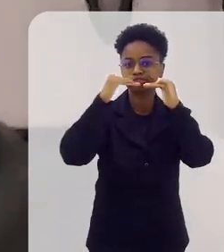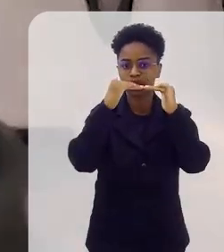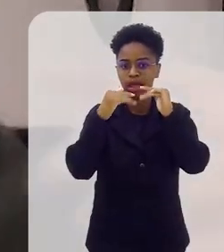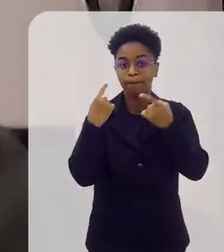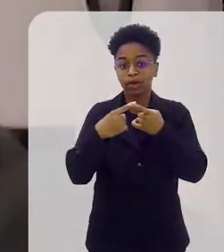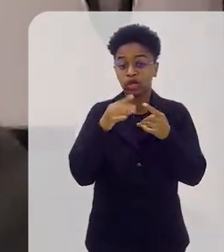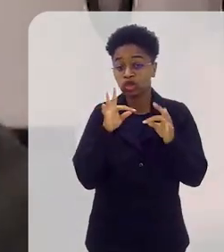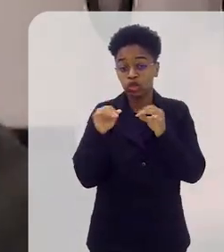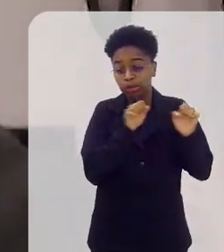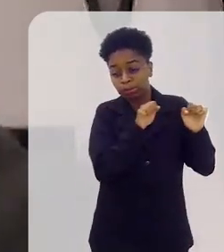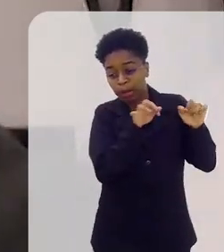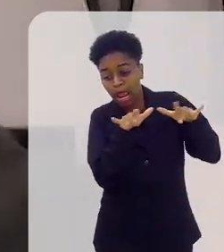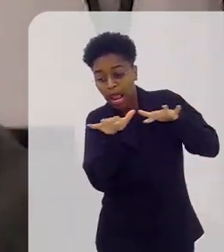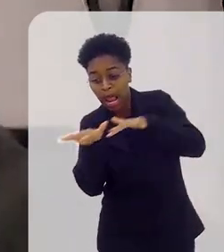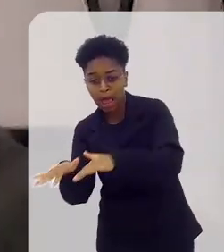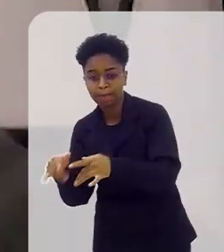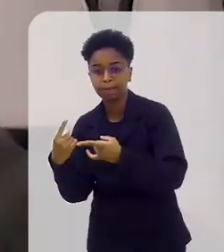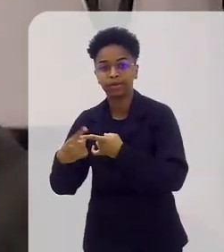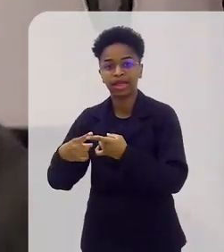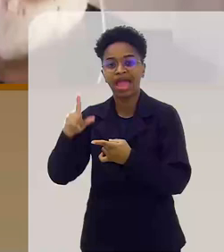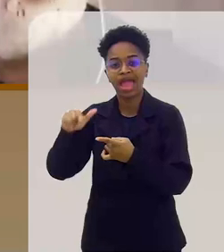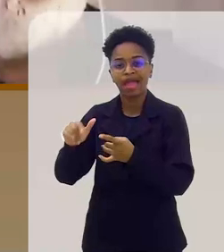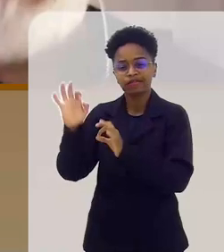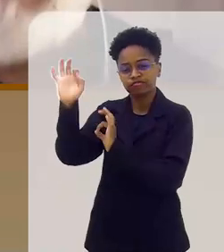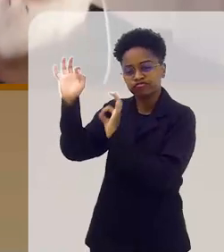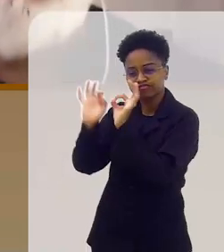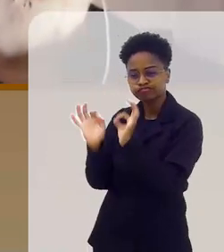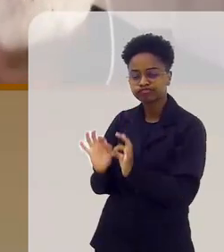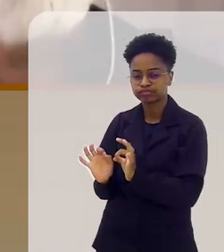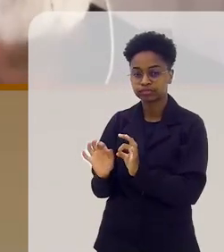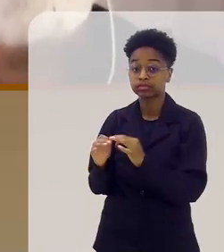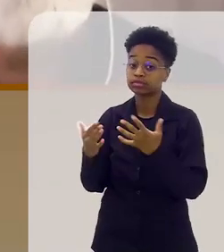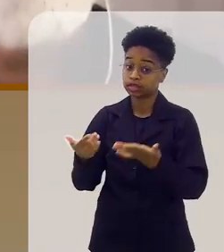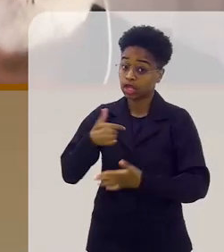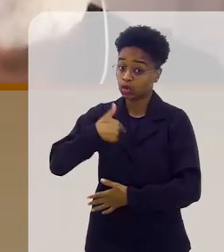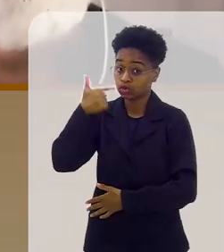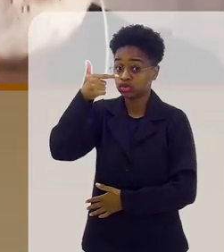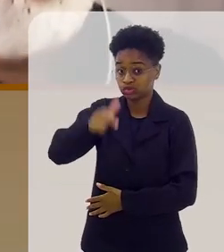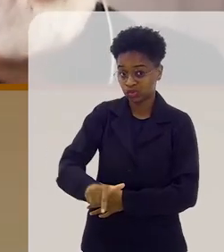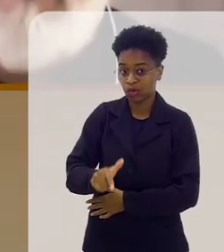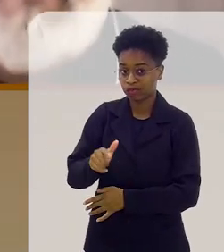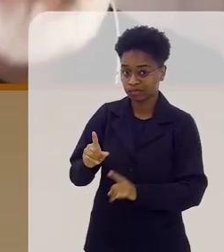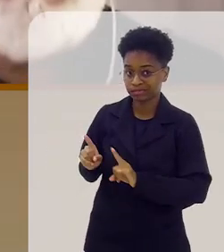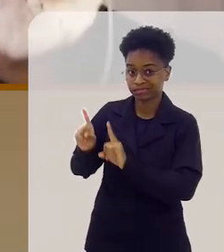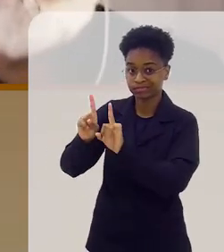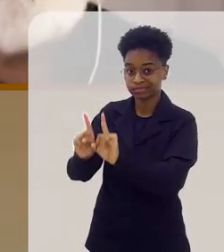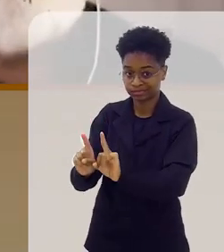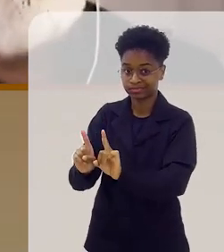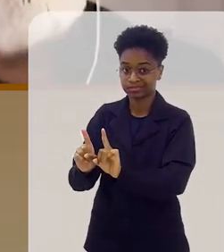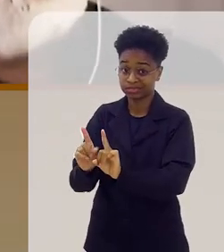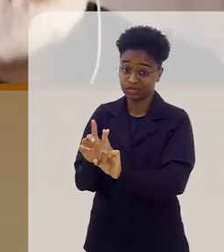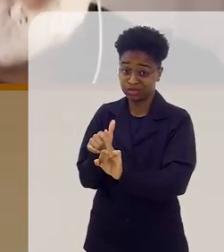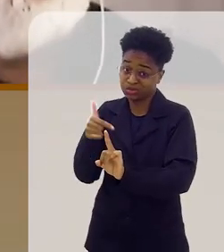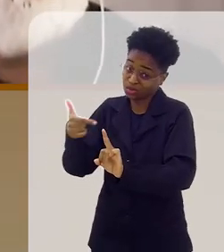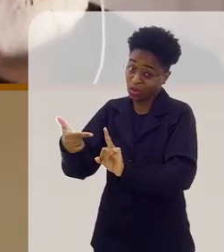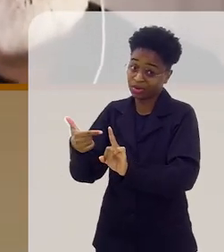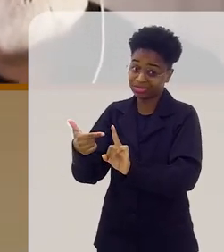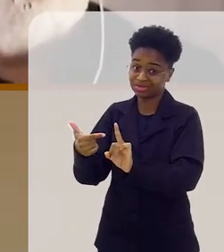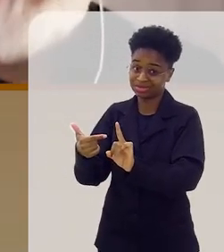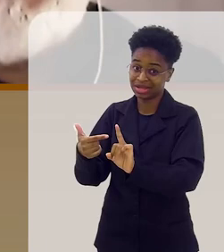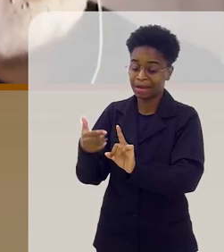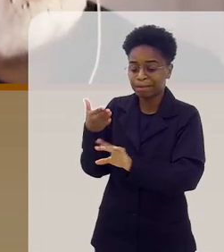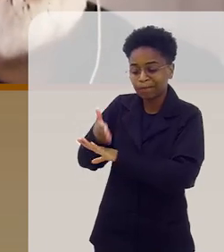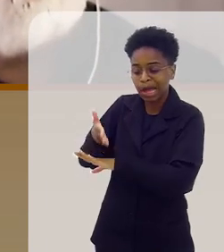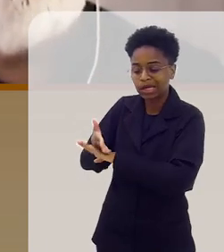porque todo mundo migrava para Porto da Pedra, porque lá era um grande momento do carnaval. E eu, mais uma vez, estava lá,